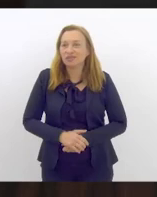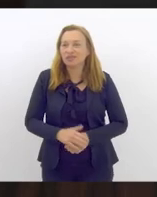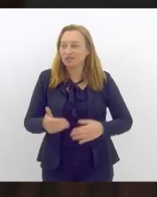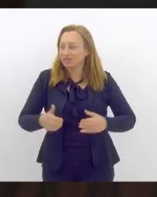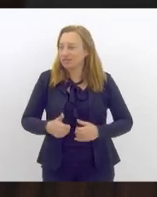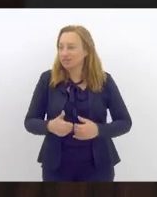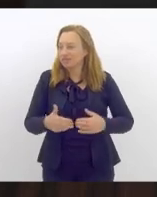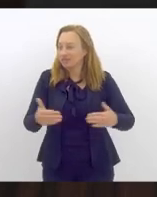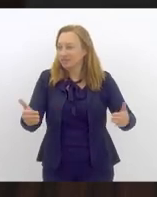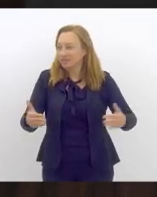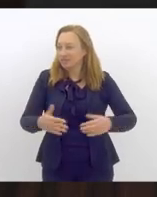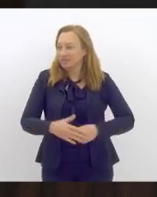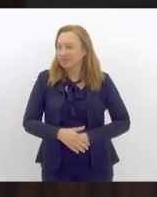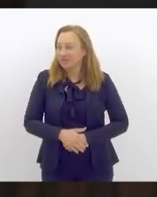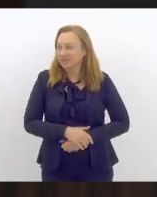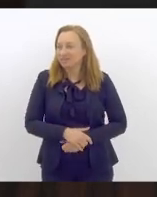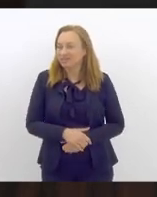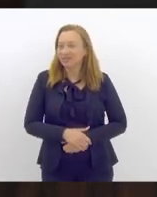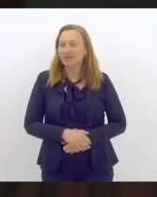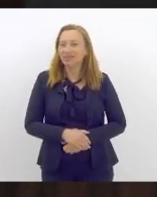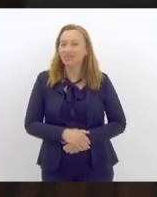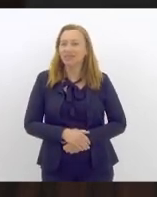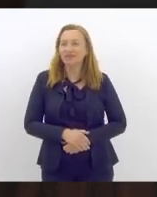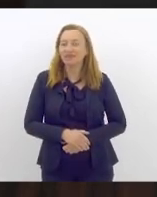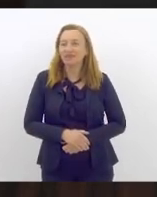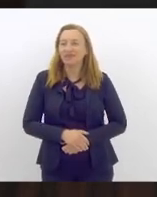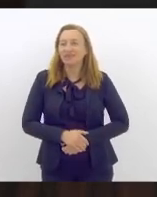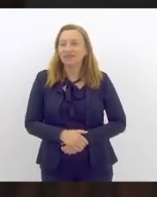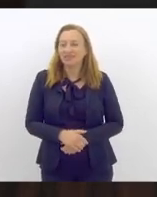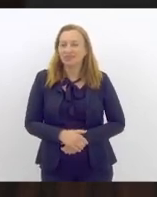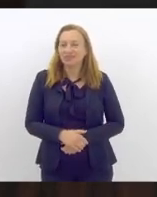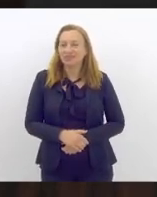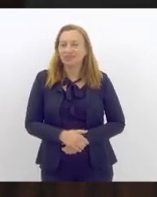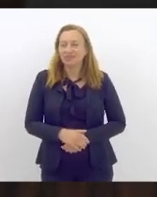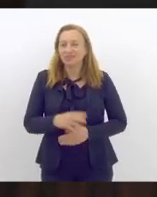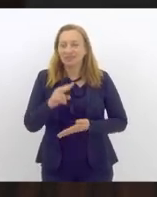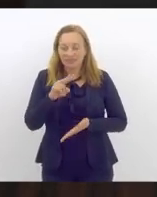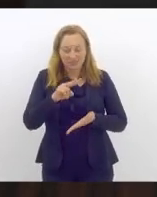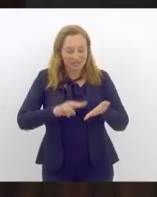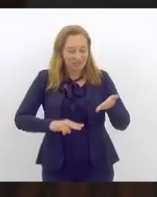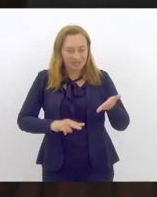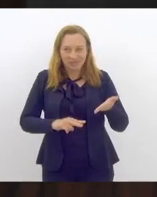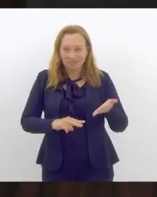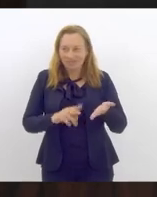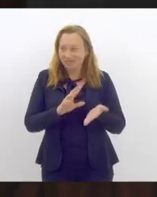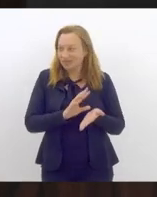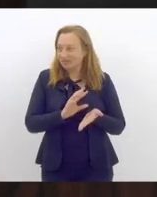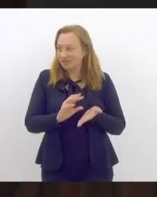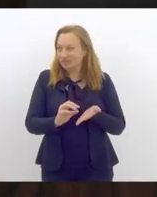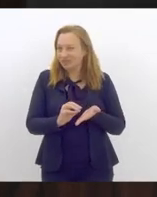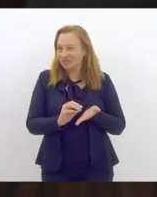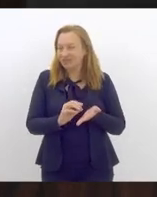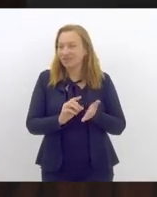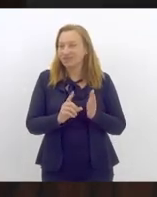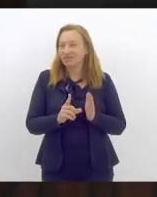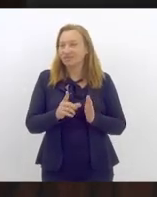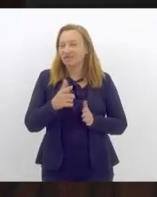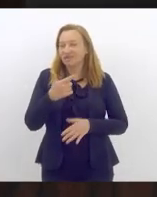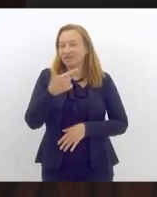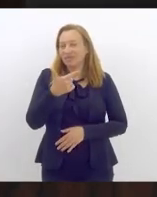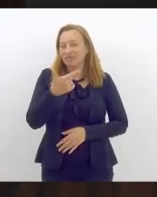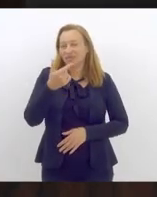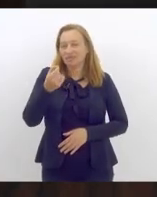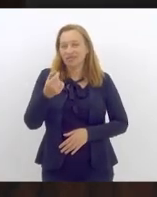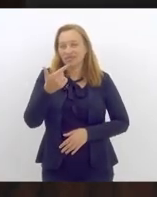a ordem do dia. Inicia-se a leitura da sessão ordinária do dia 20 de outubro